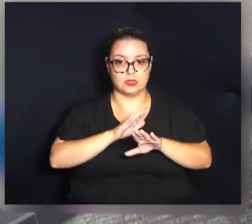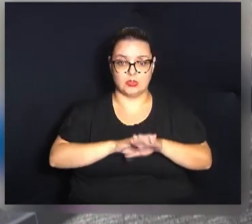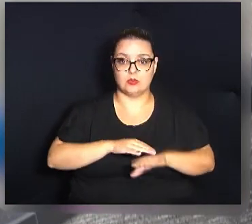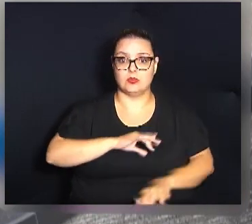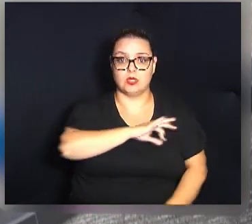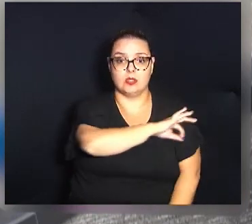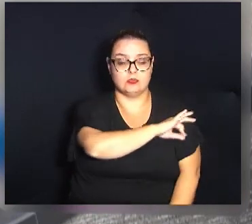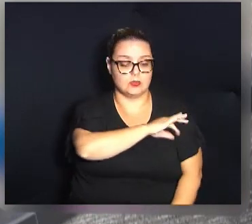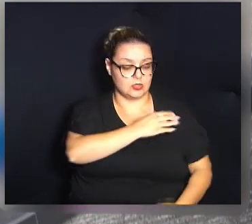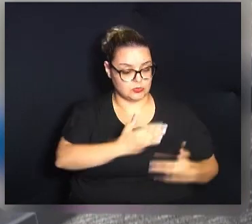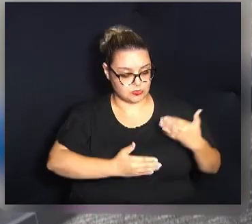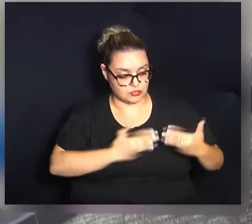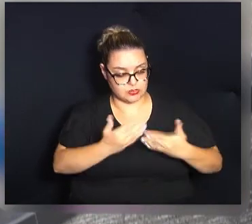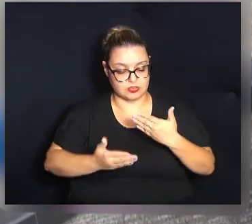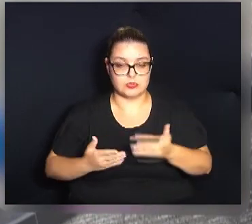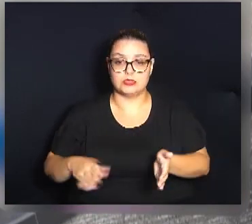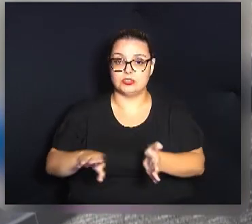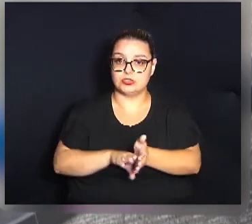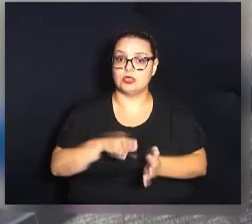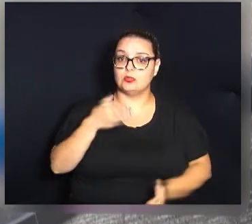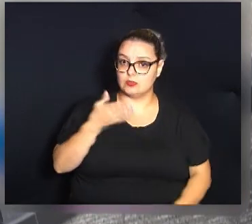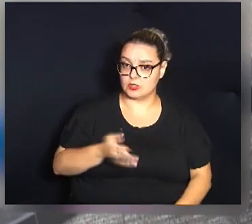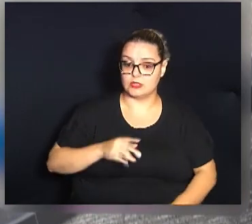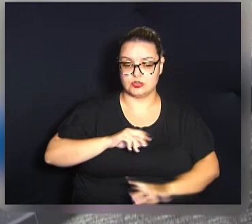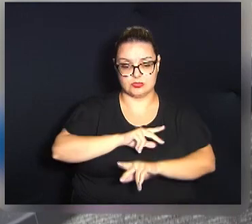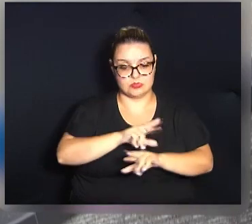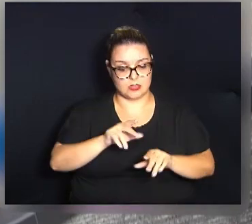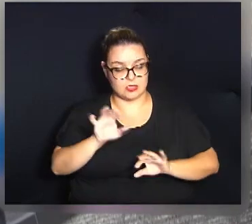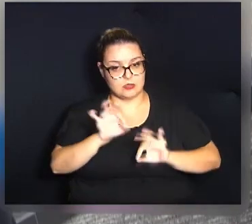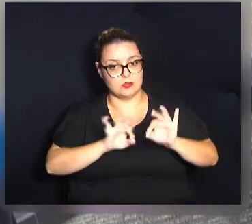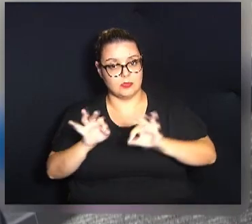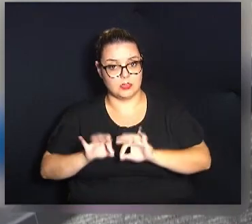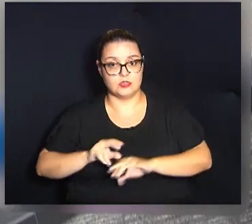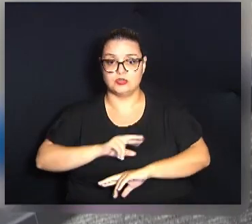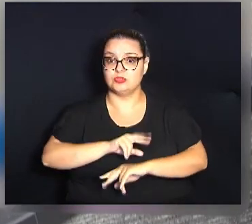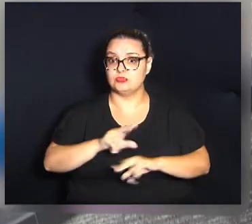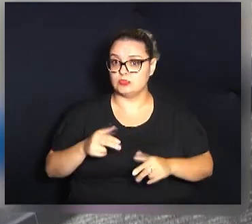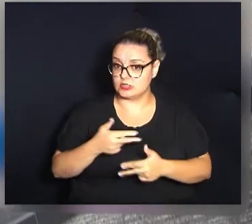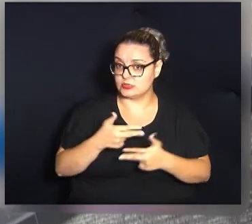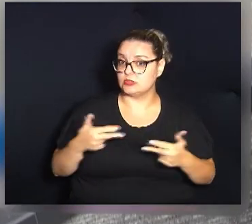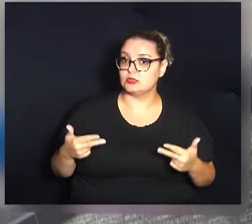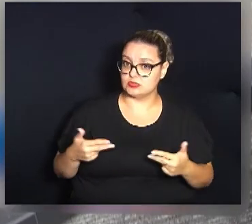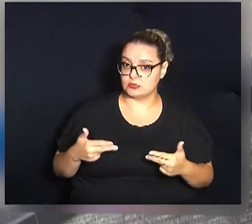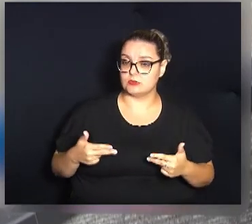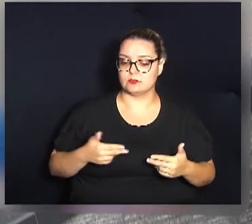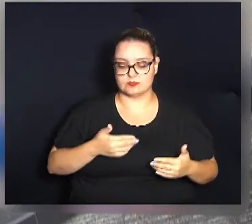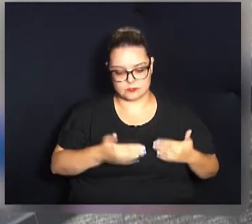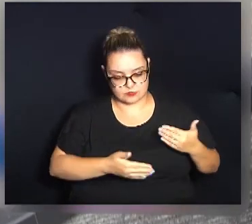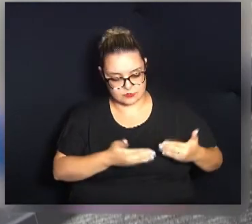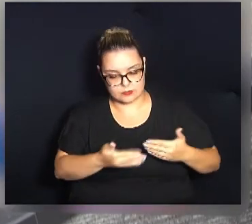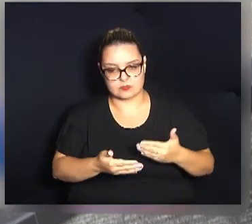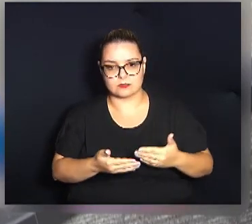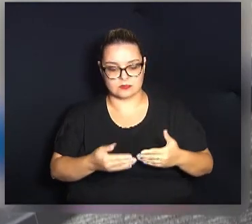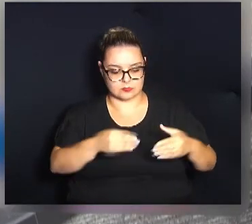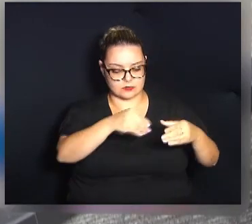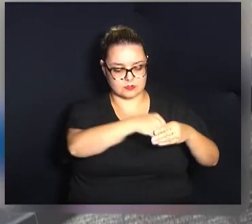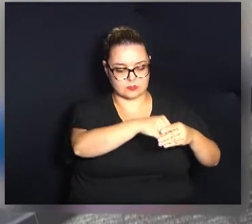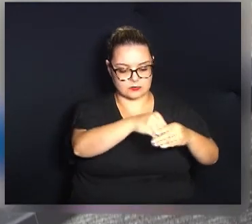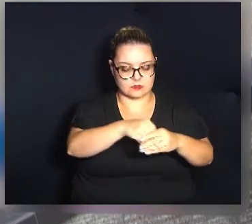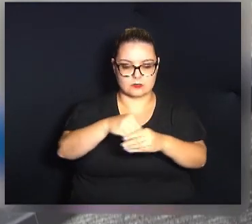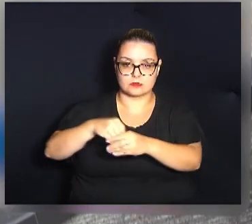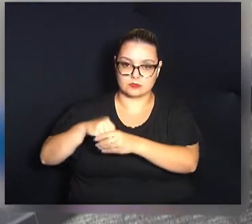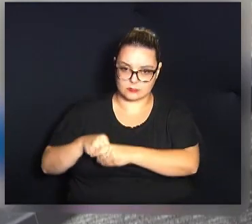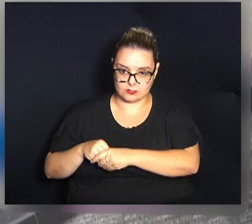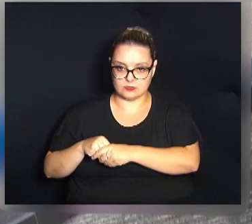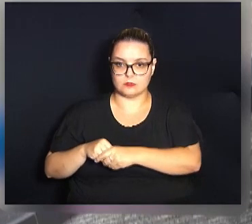dos processos que chegam ali, de tantos projetos, de tantas situações que passam pelas mãos